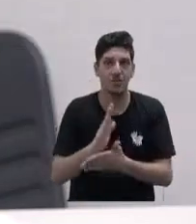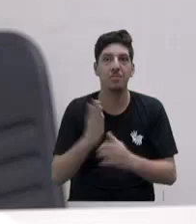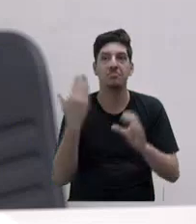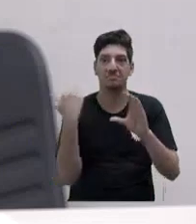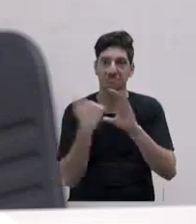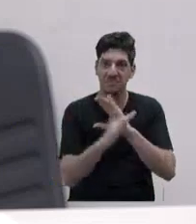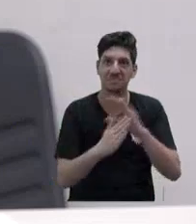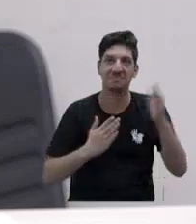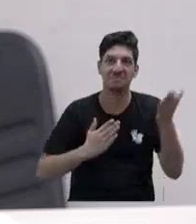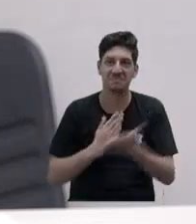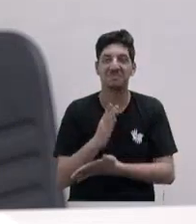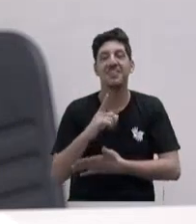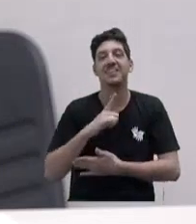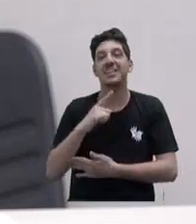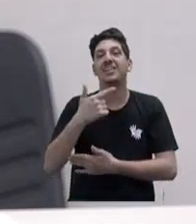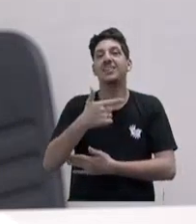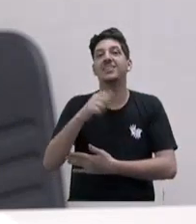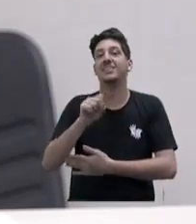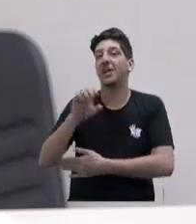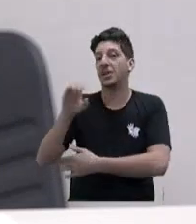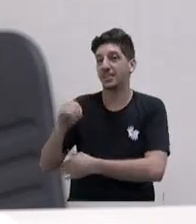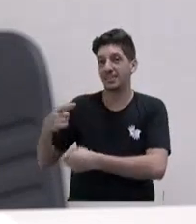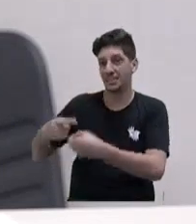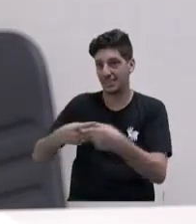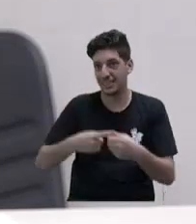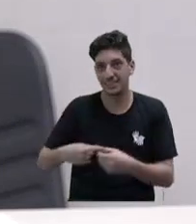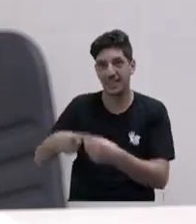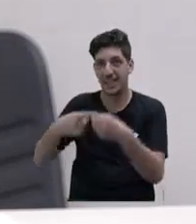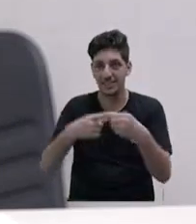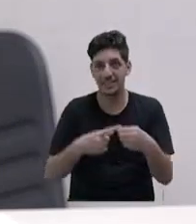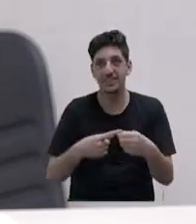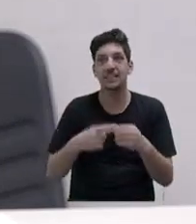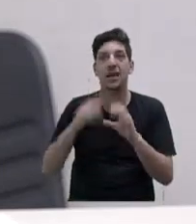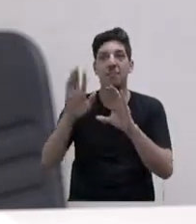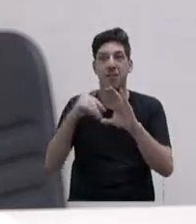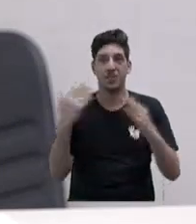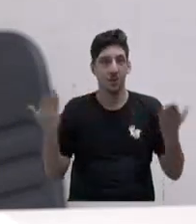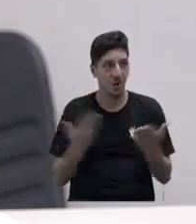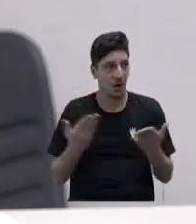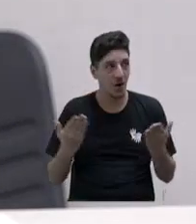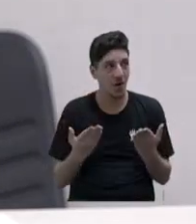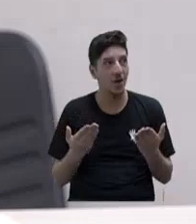temos 280 municípios que eu recebi aqui agora. Hã?